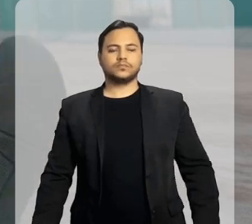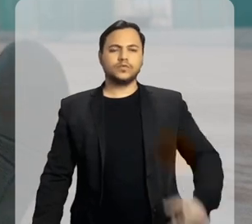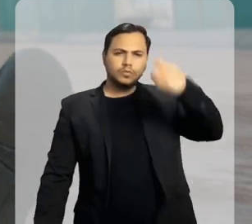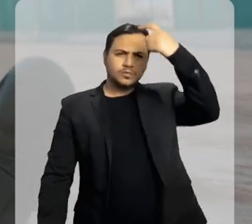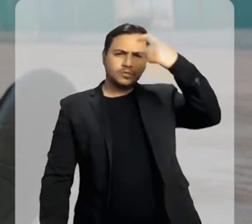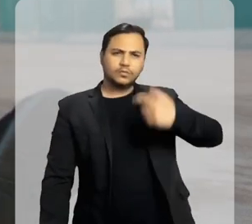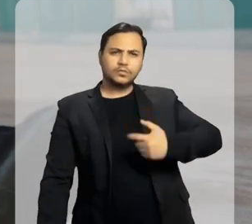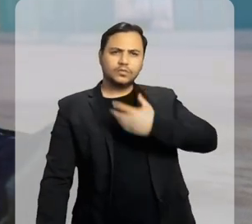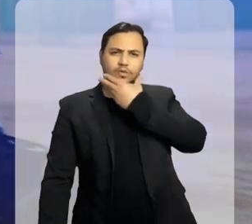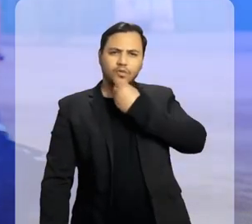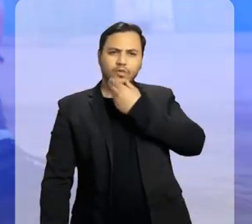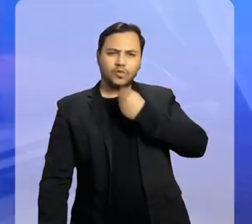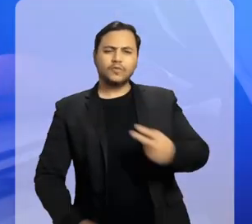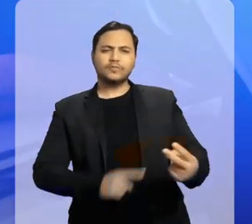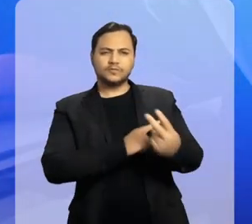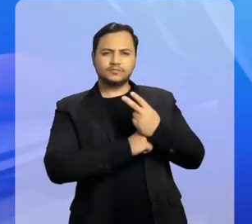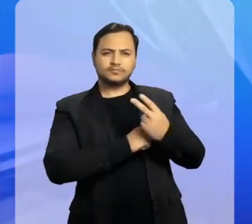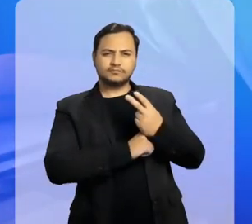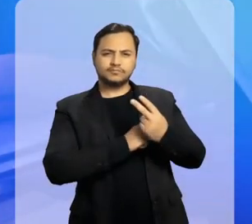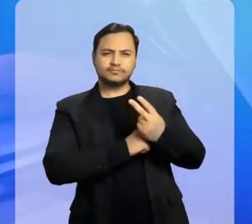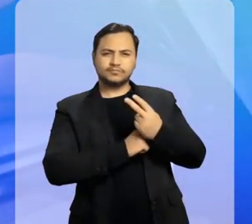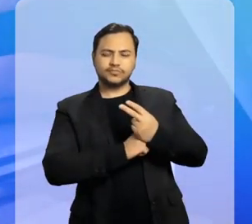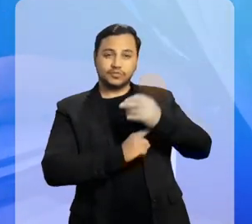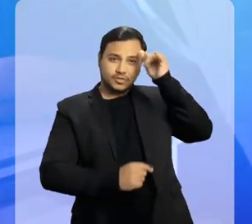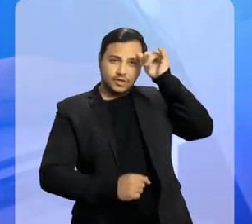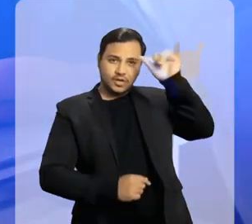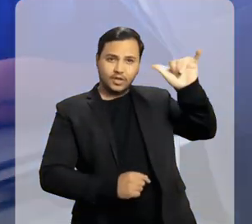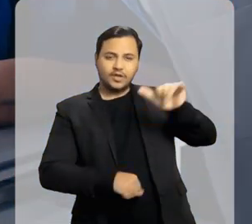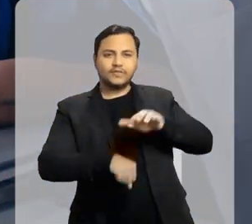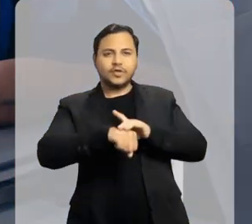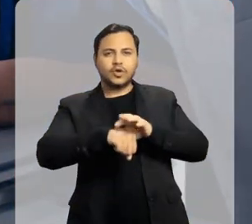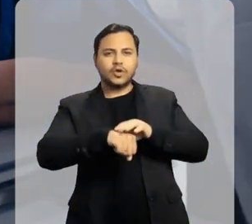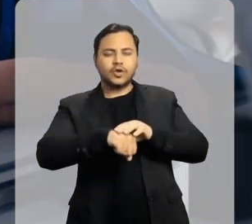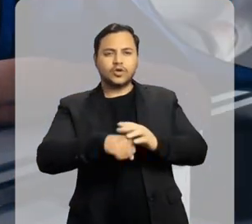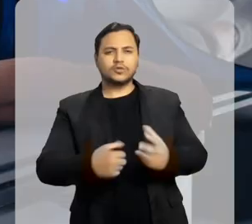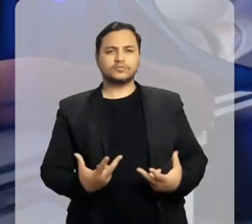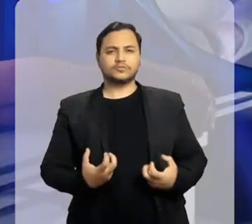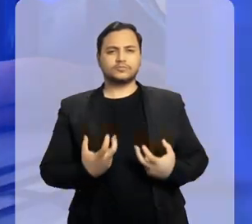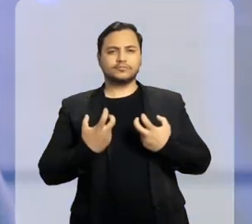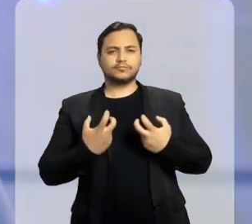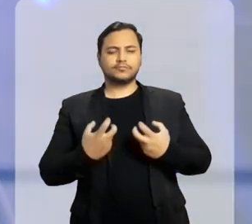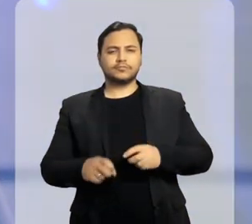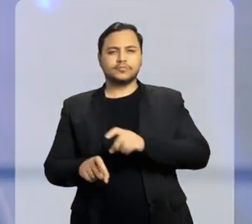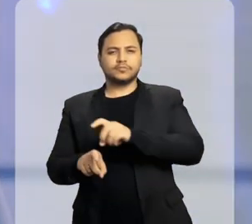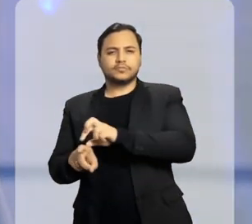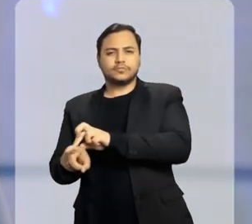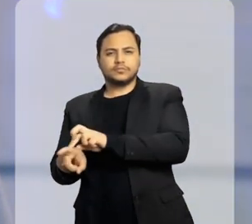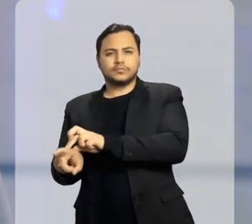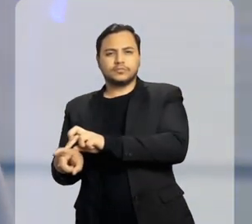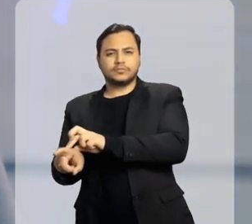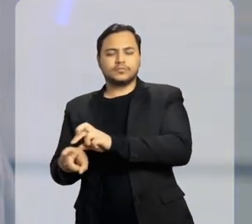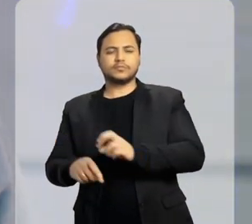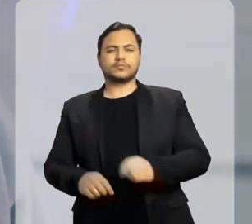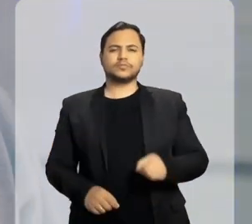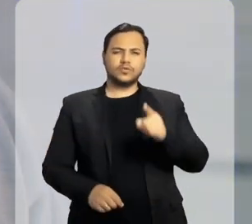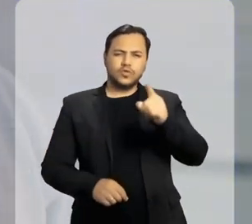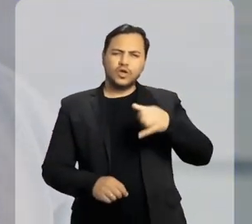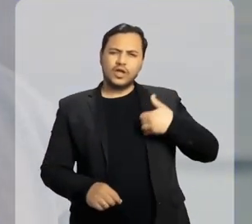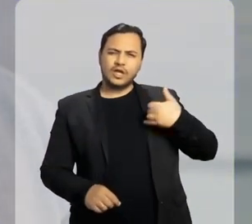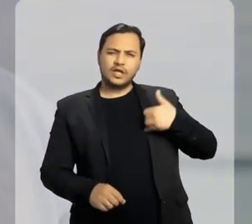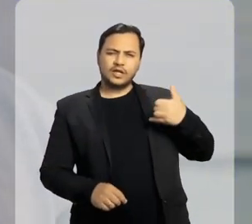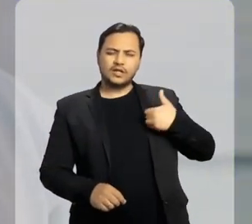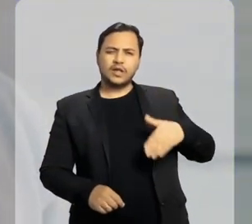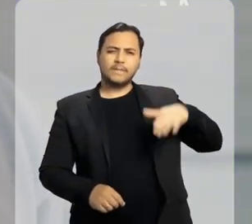Ser homem é cuidar-se, prevenir-se de doenças como o câncer de próstata. Se você tem mais de 40 anos e se